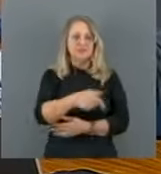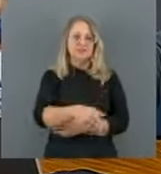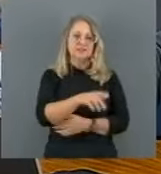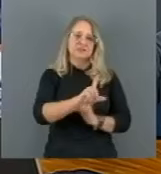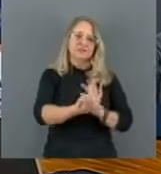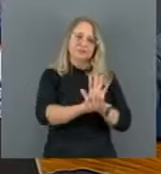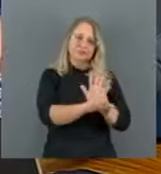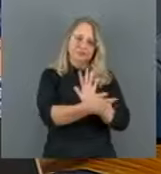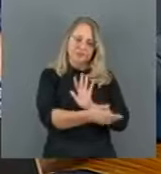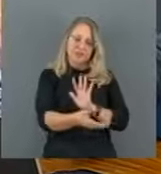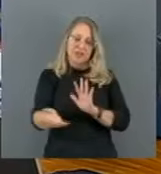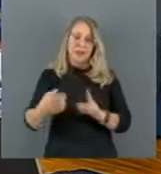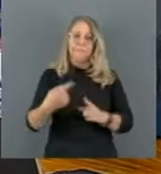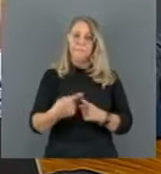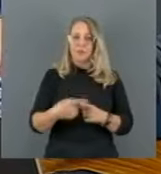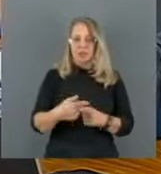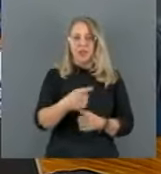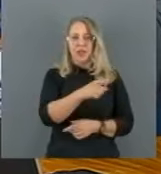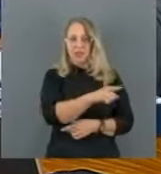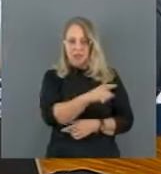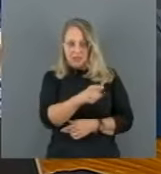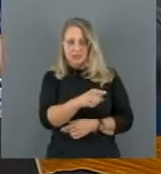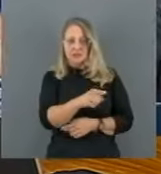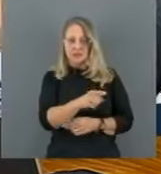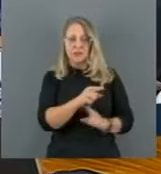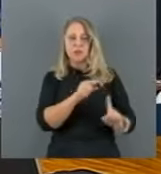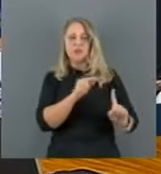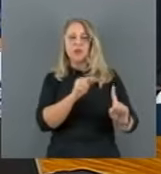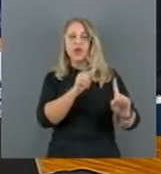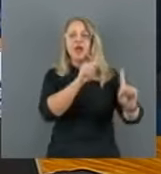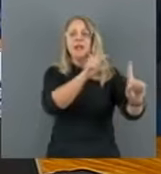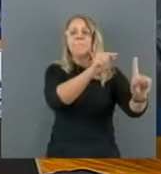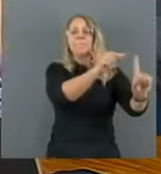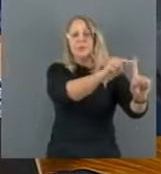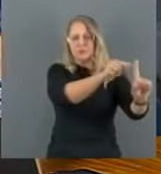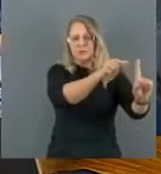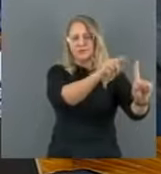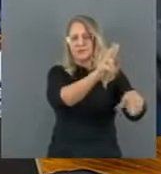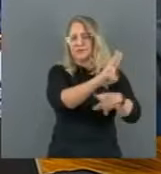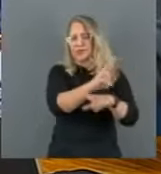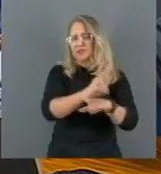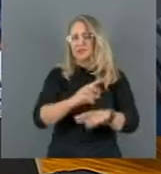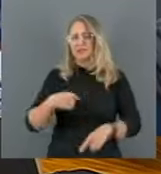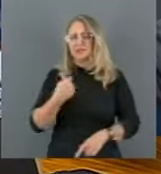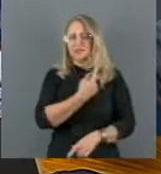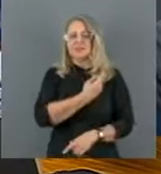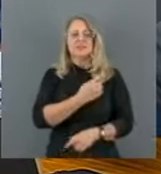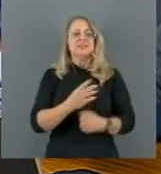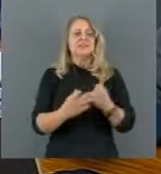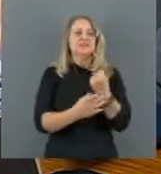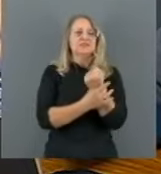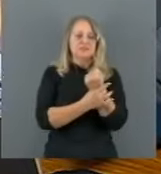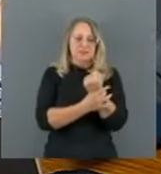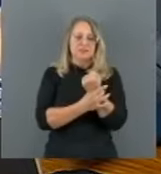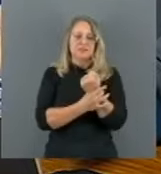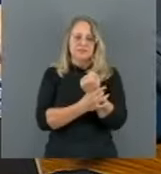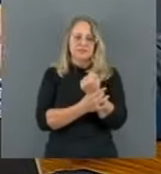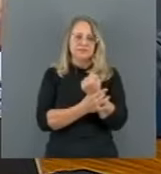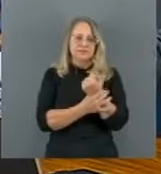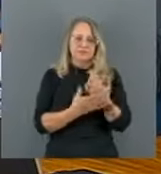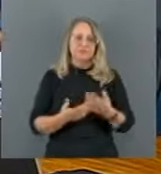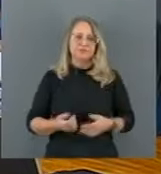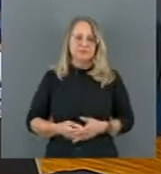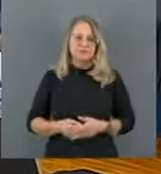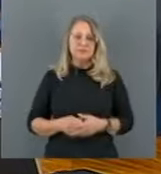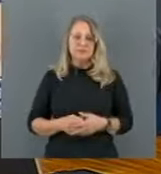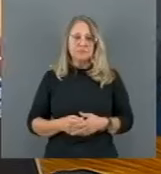uma vez esses são aqueles que estão na ponta da linha defendendo a nossa segurança dando a sua colocando a sua vida em risco por pessoas